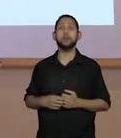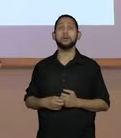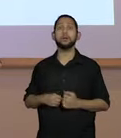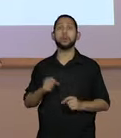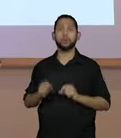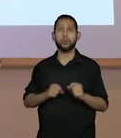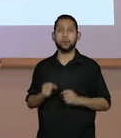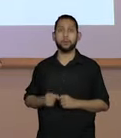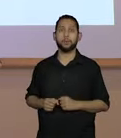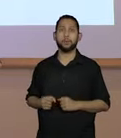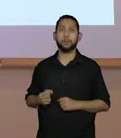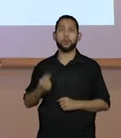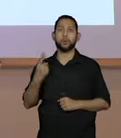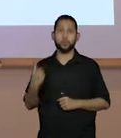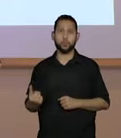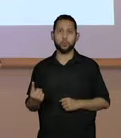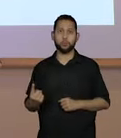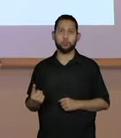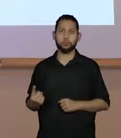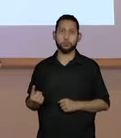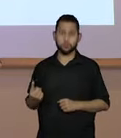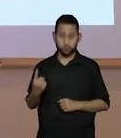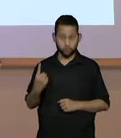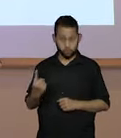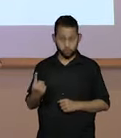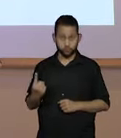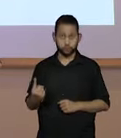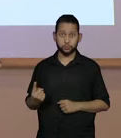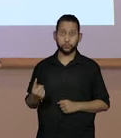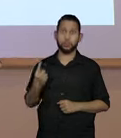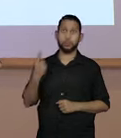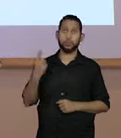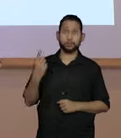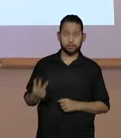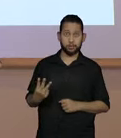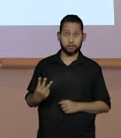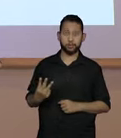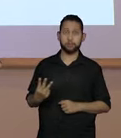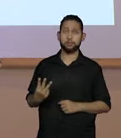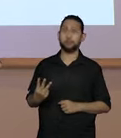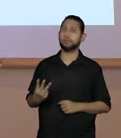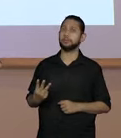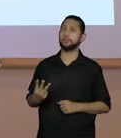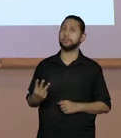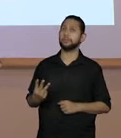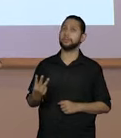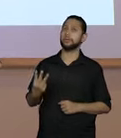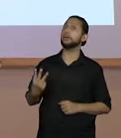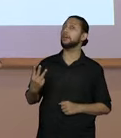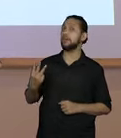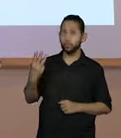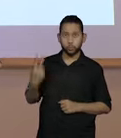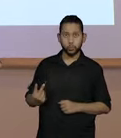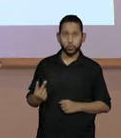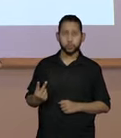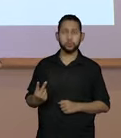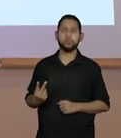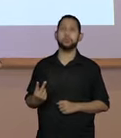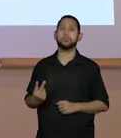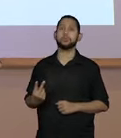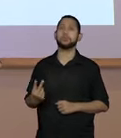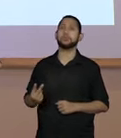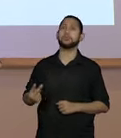nós tivemos? 1 para o etanol, 3 para o oxigênio, 2 para o